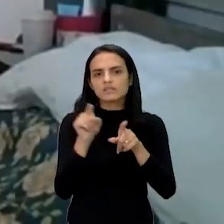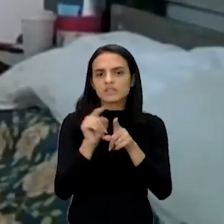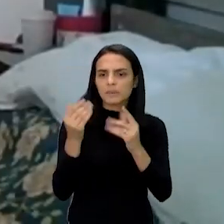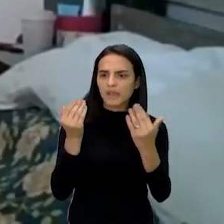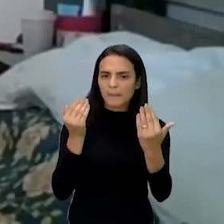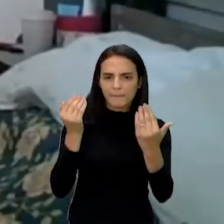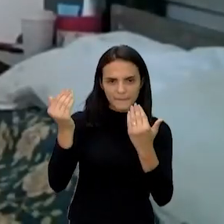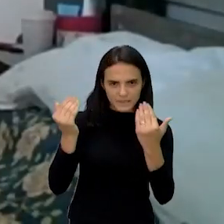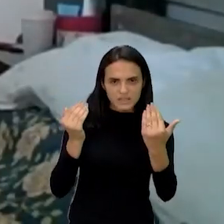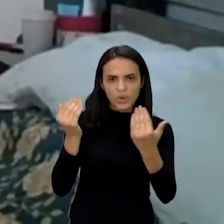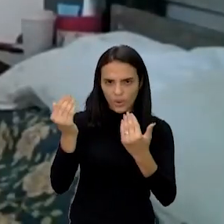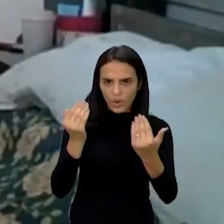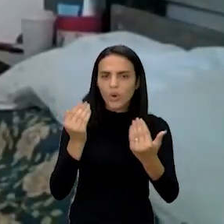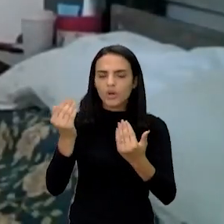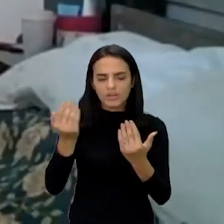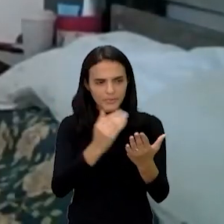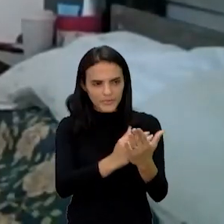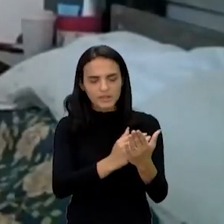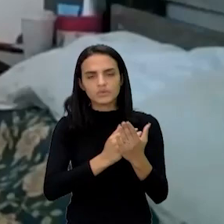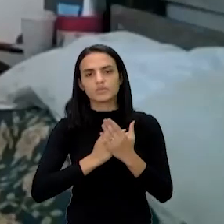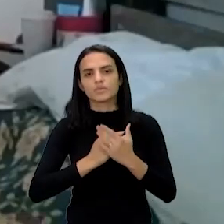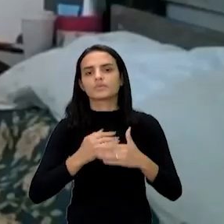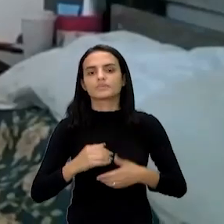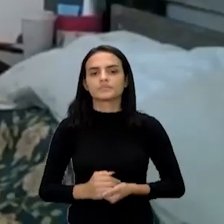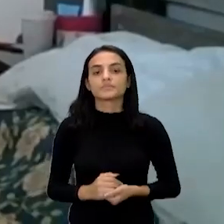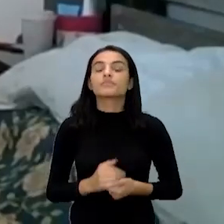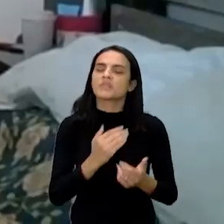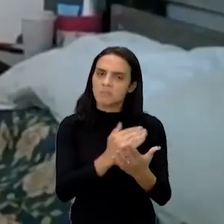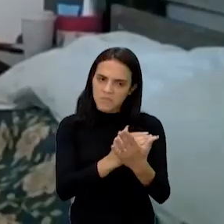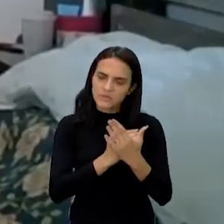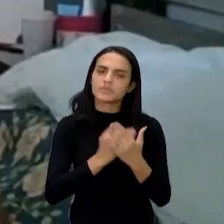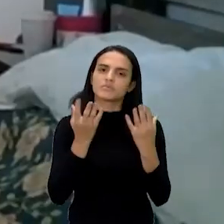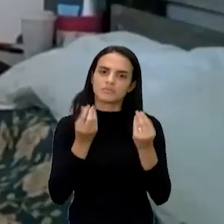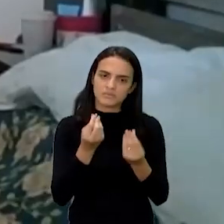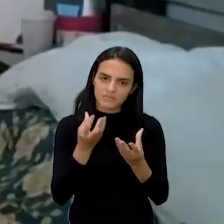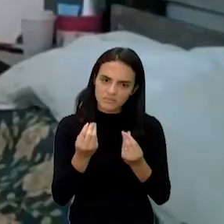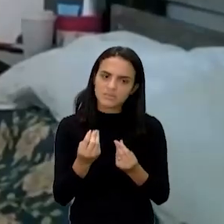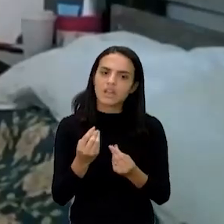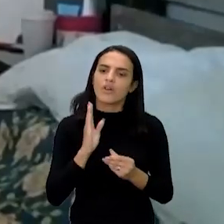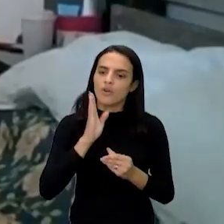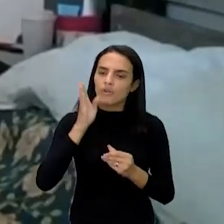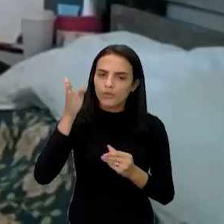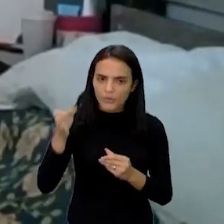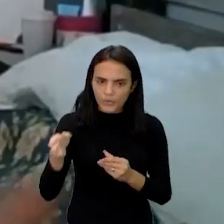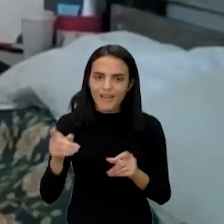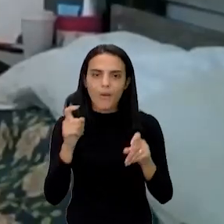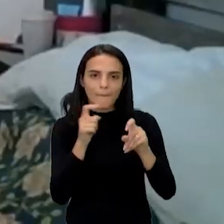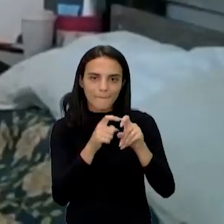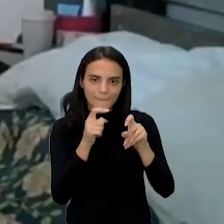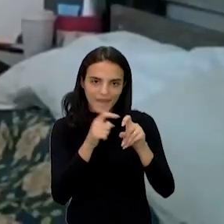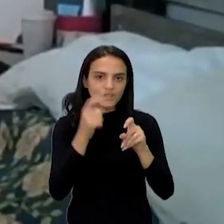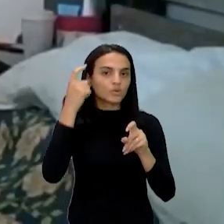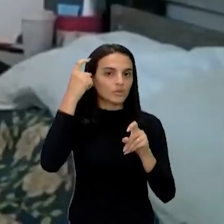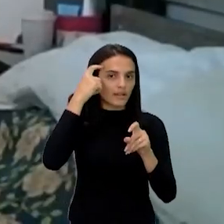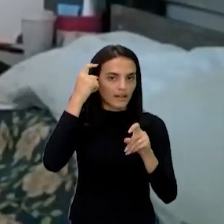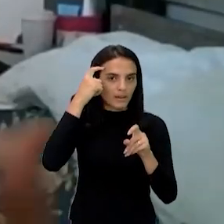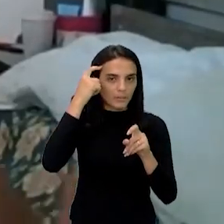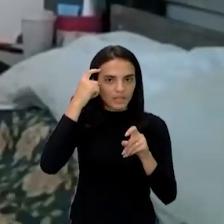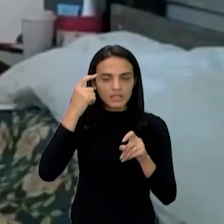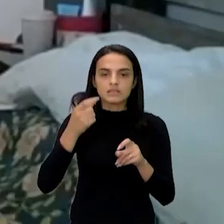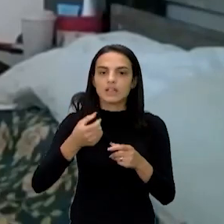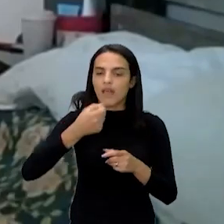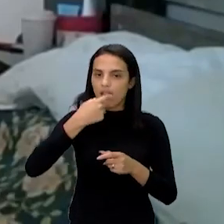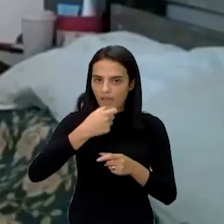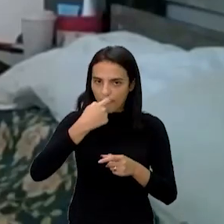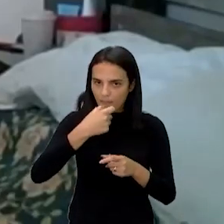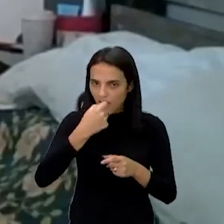outra psicóloga, né, antes da Denise, a Sônia, me ajudou bastante, fui ao psiquiatra, comecei a tomar medicamentos para me